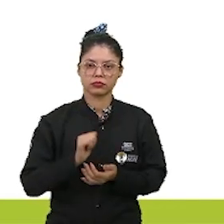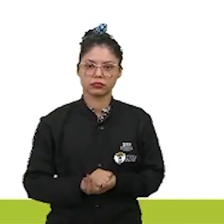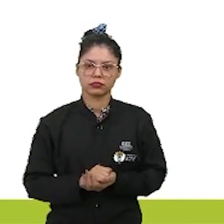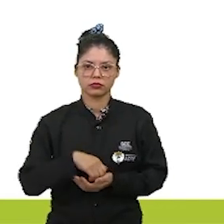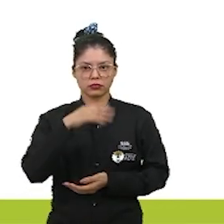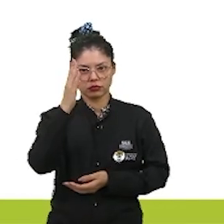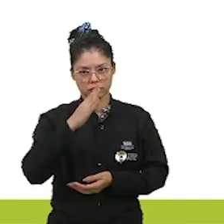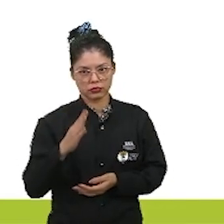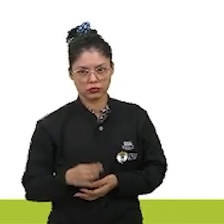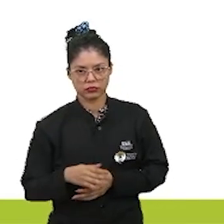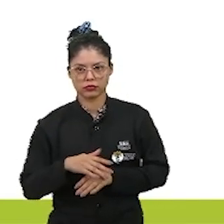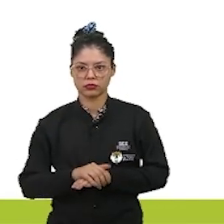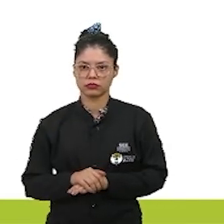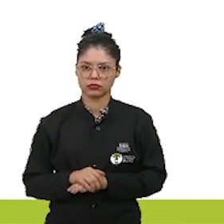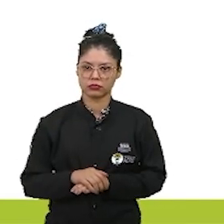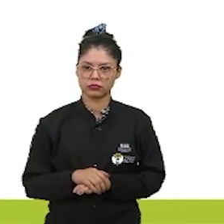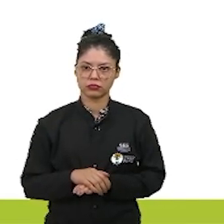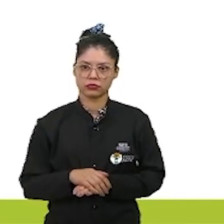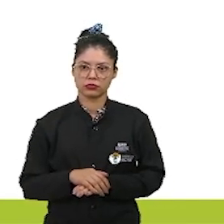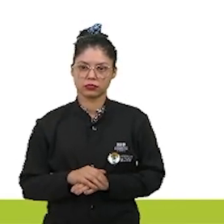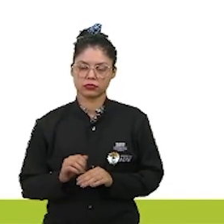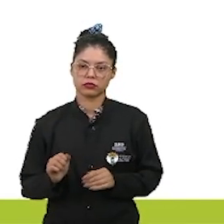a fronteira no Brasil.